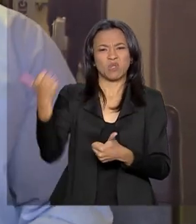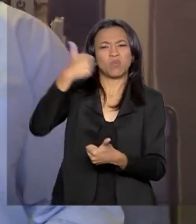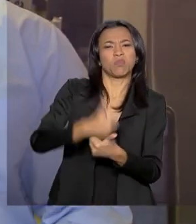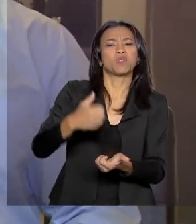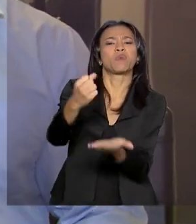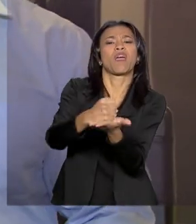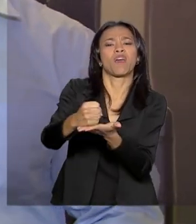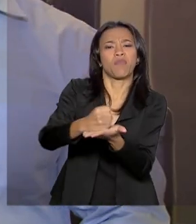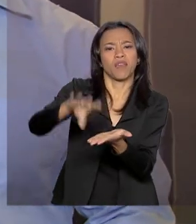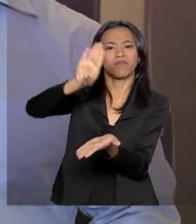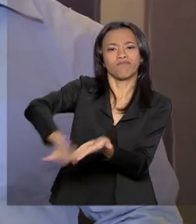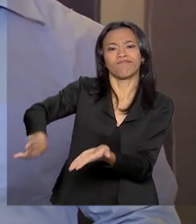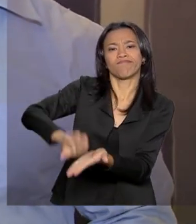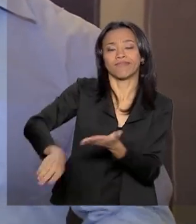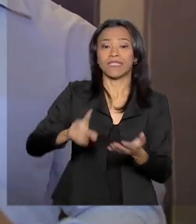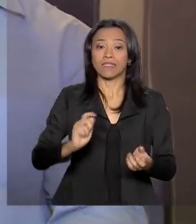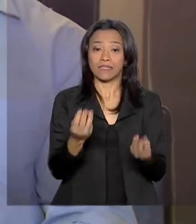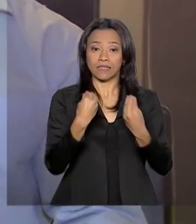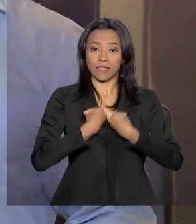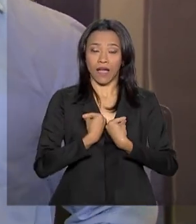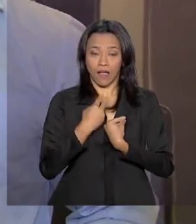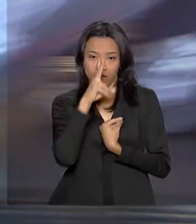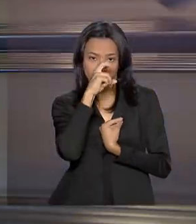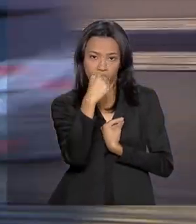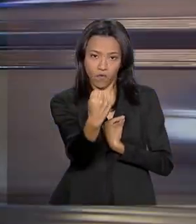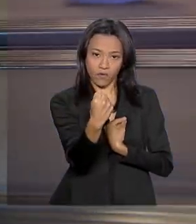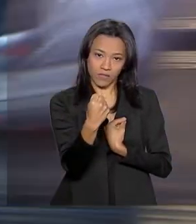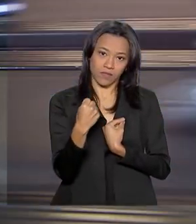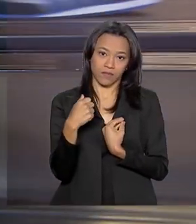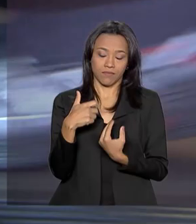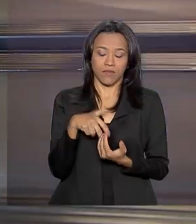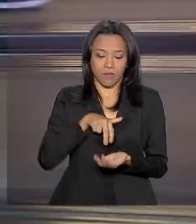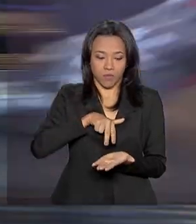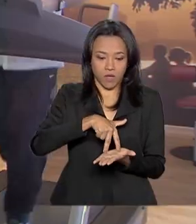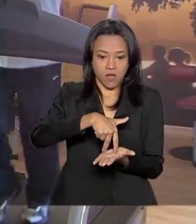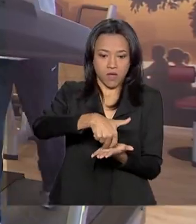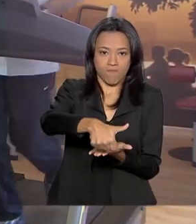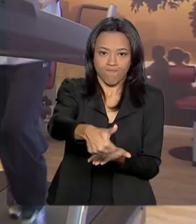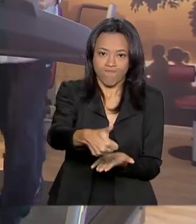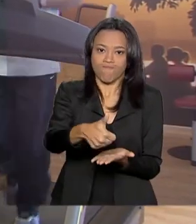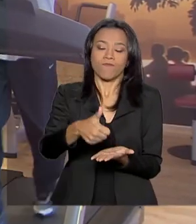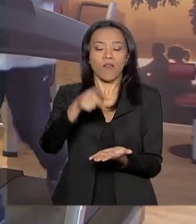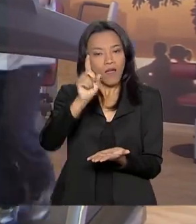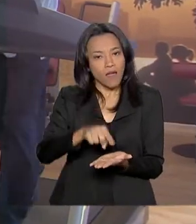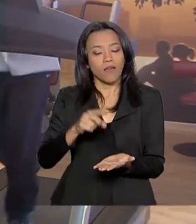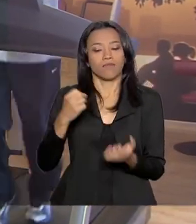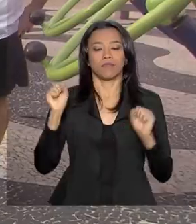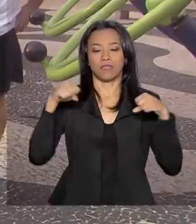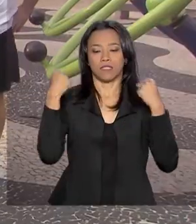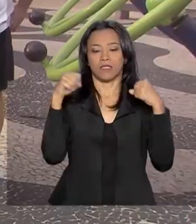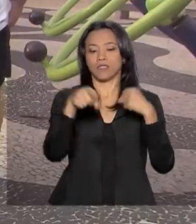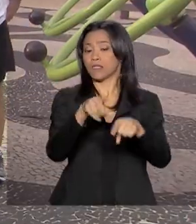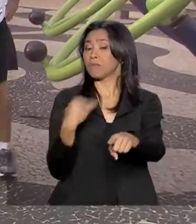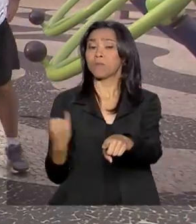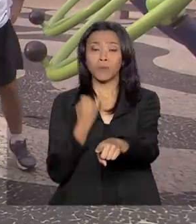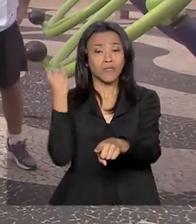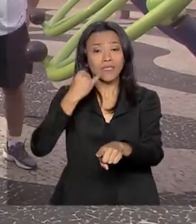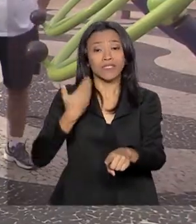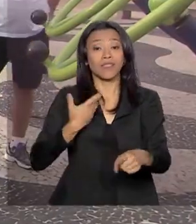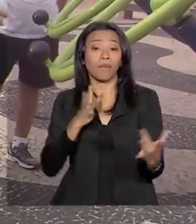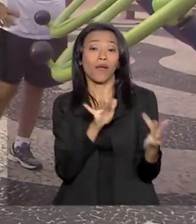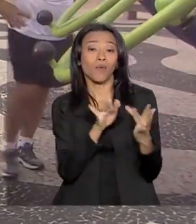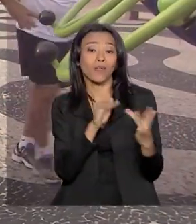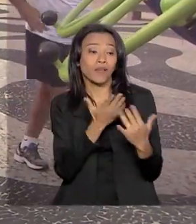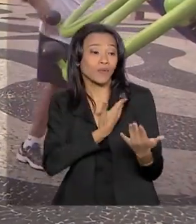ao trabalhar força, equilíbrio e resistência. Praticar exercícios ainda é uma oportunidade para fazer novos amigos,